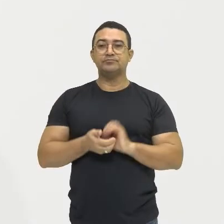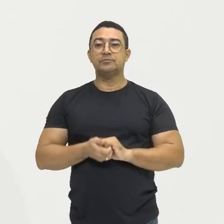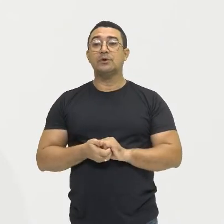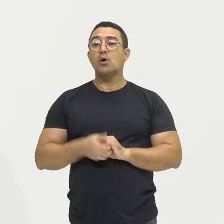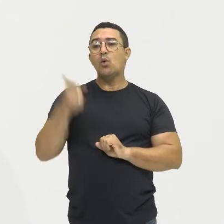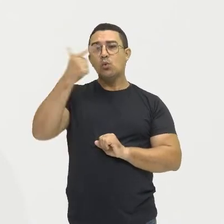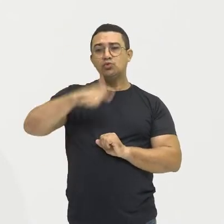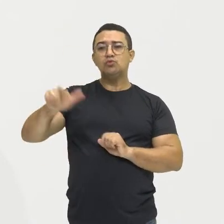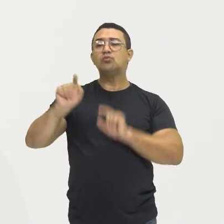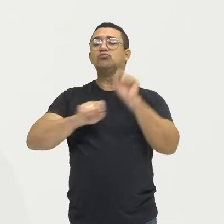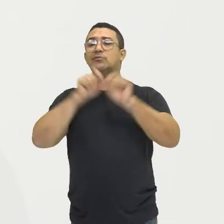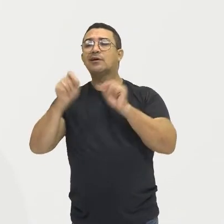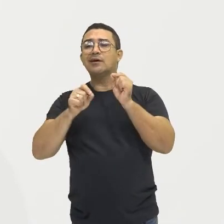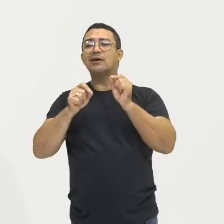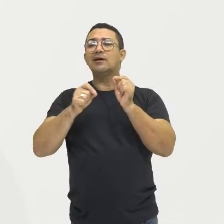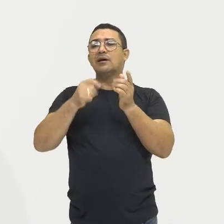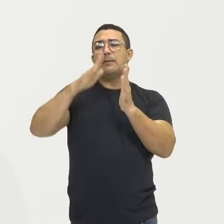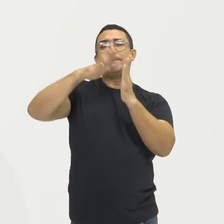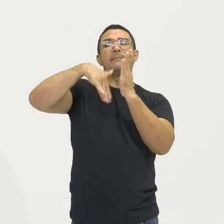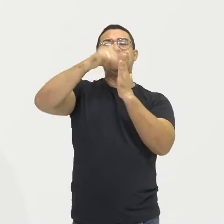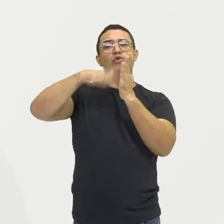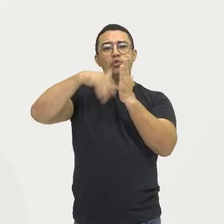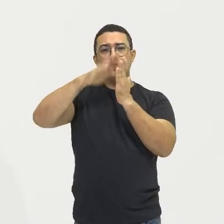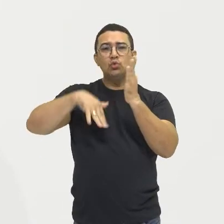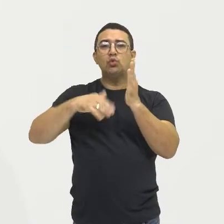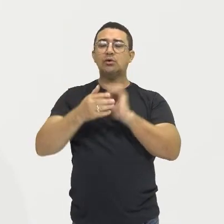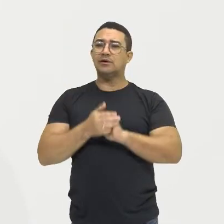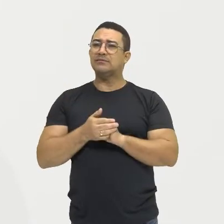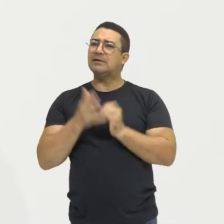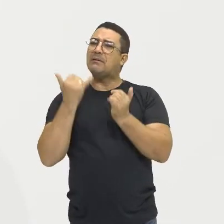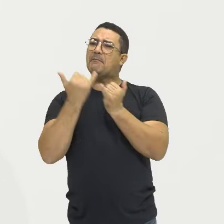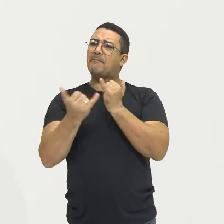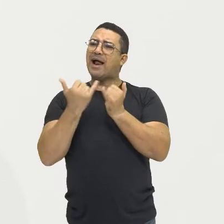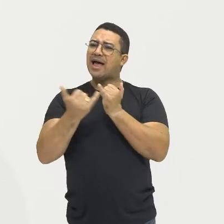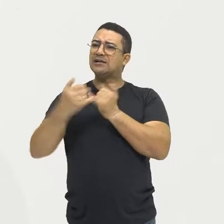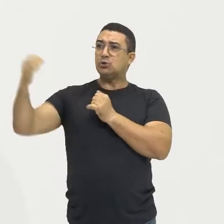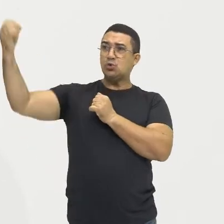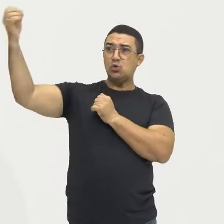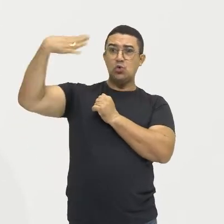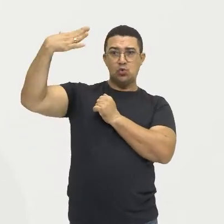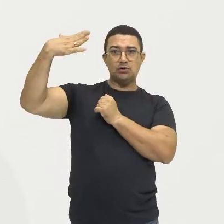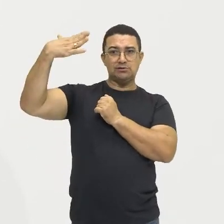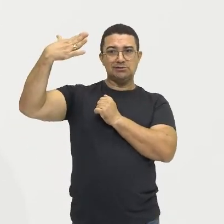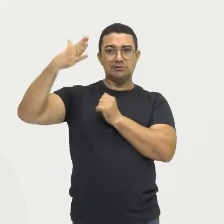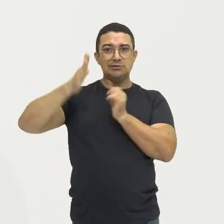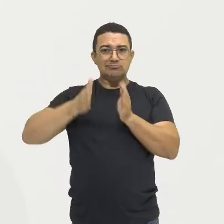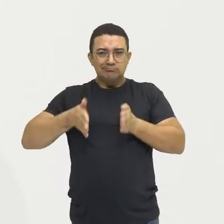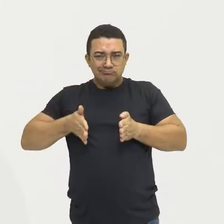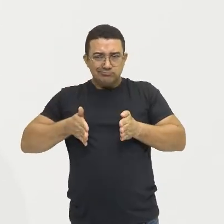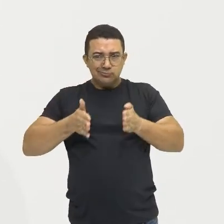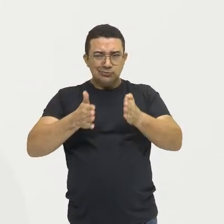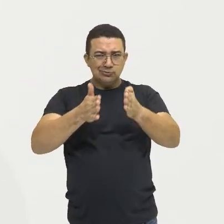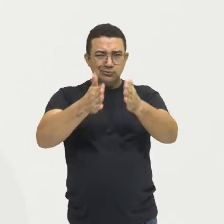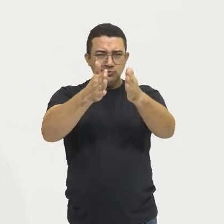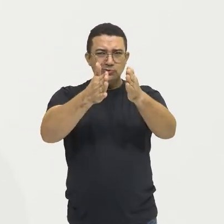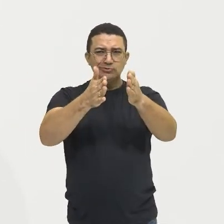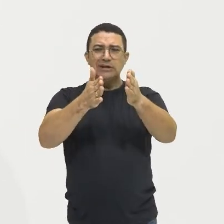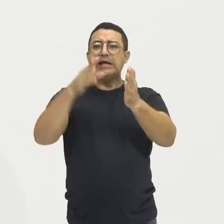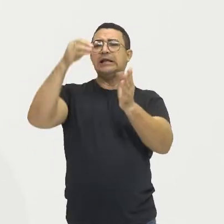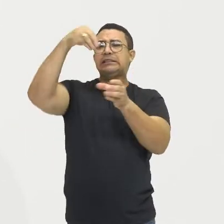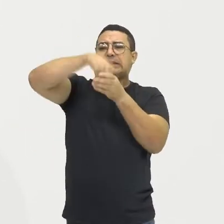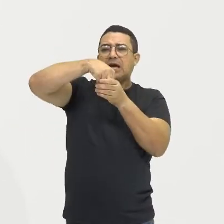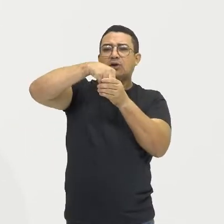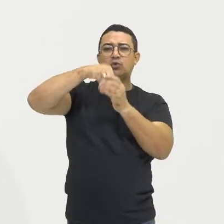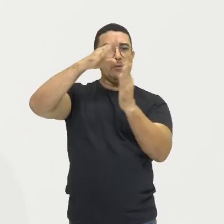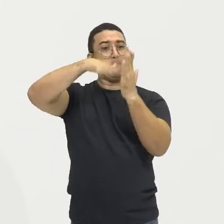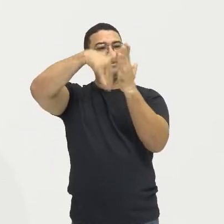Então a questão da pintura diz o seguinte, dá uma sensação de luz em diagonal, é como se uma luz penetrasse na obra e